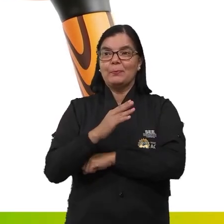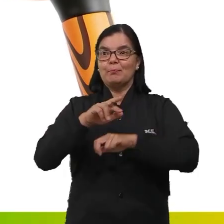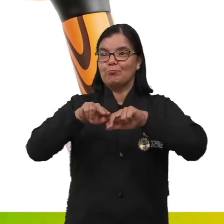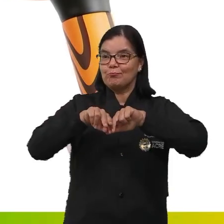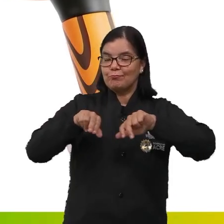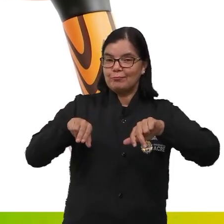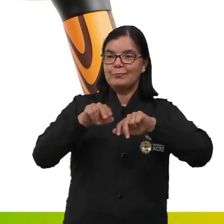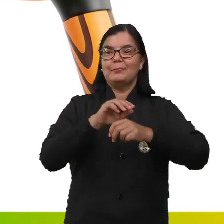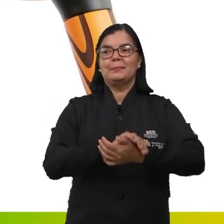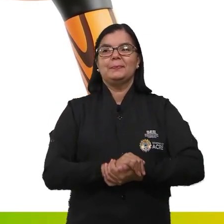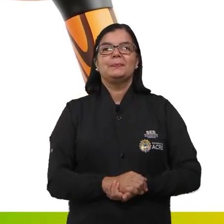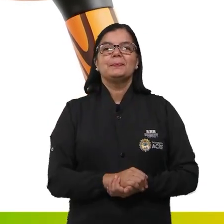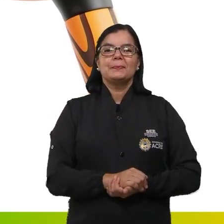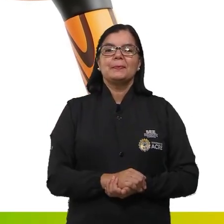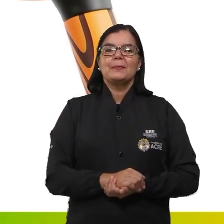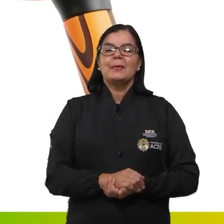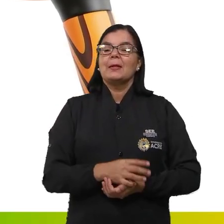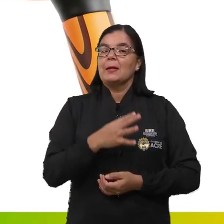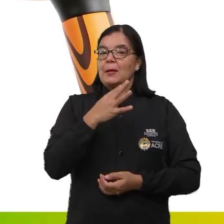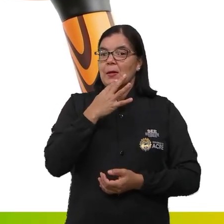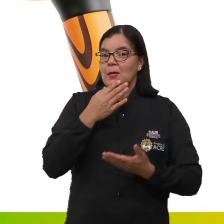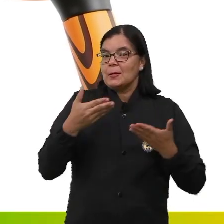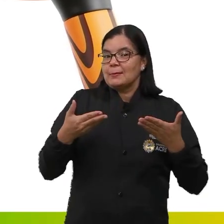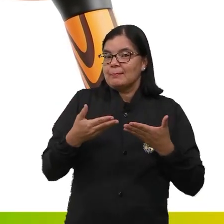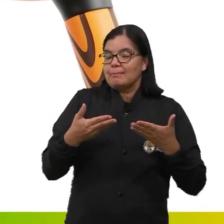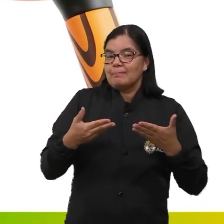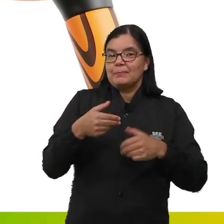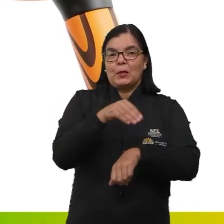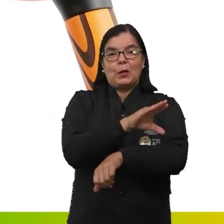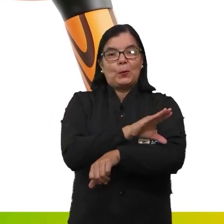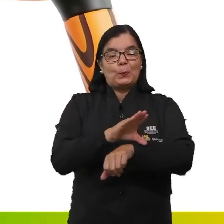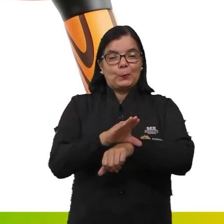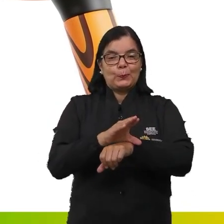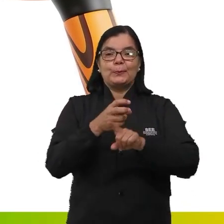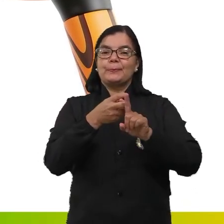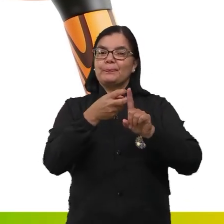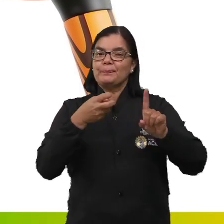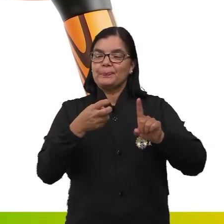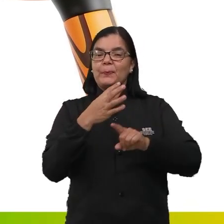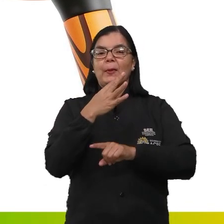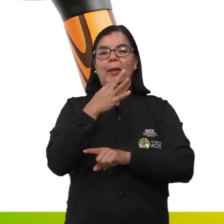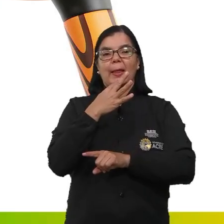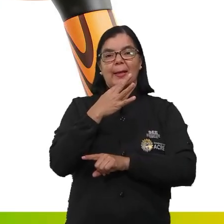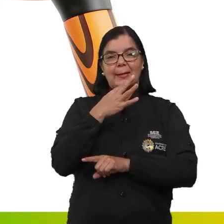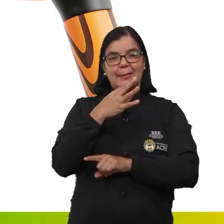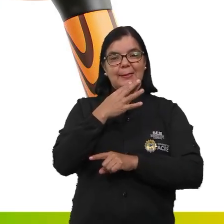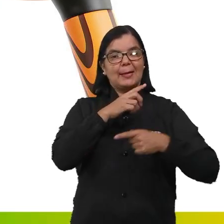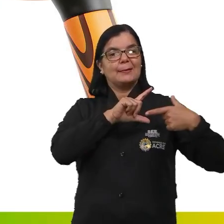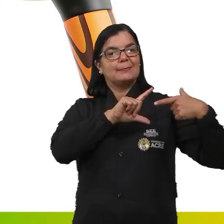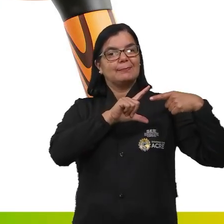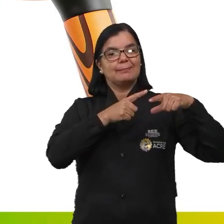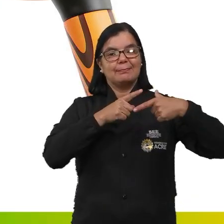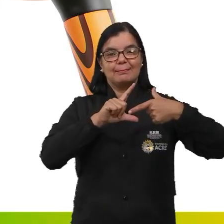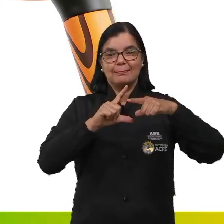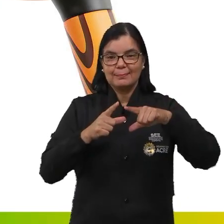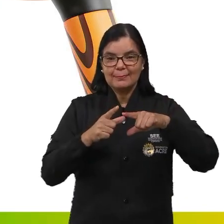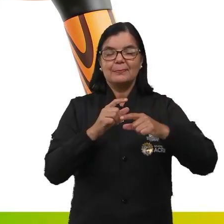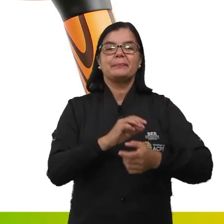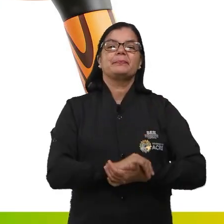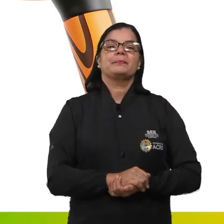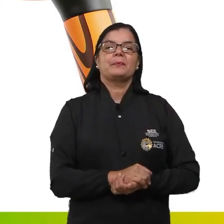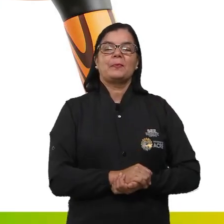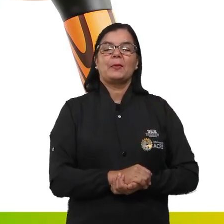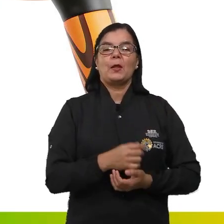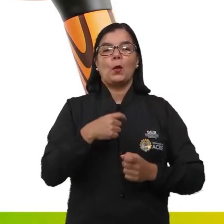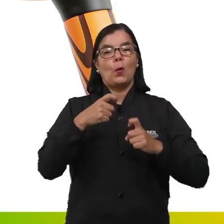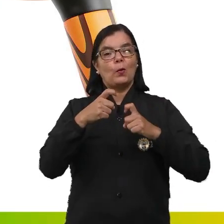dizer assim. Então, vamos conhecer a cultura indígena. São conhecimentos tradicionais, né, como